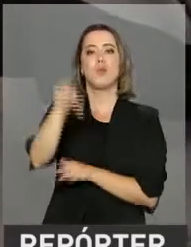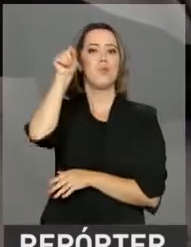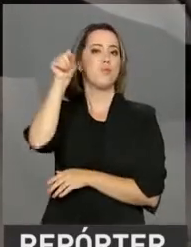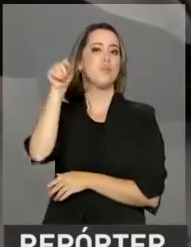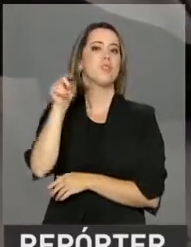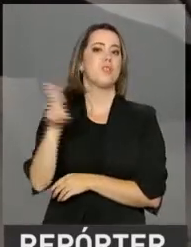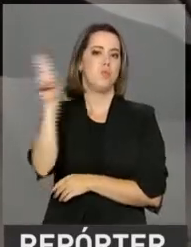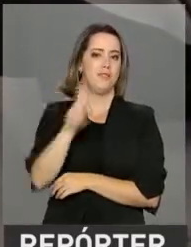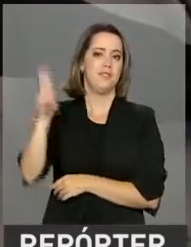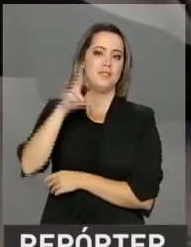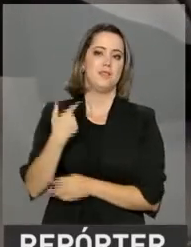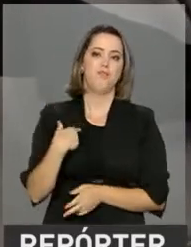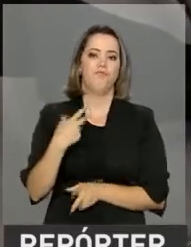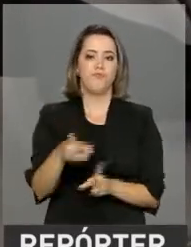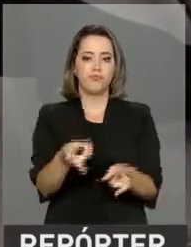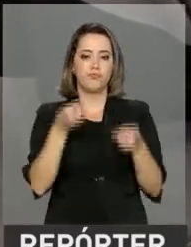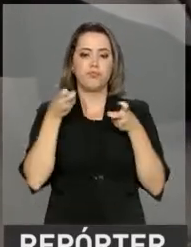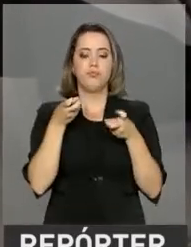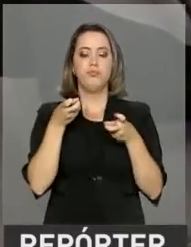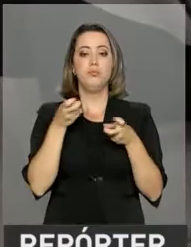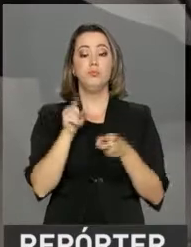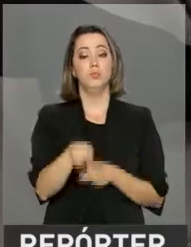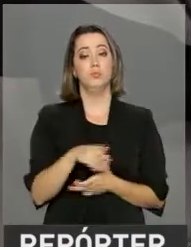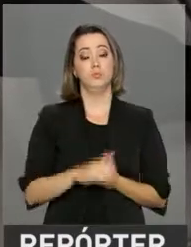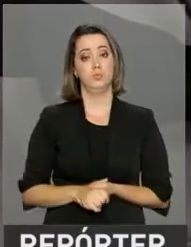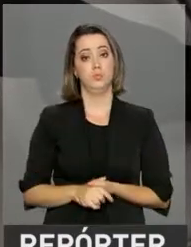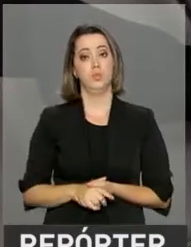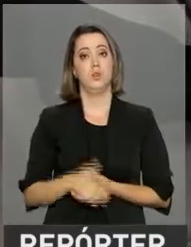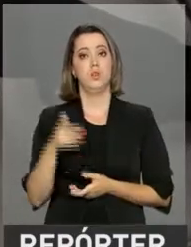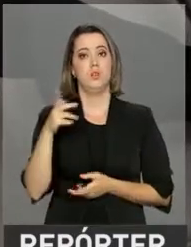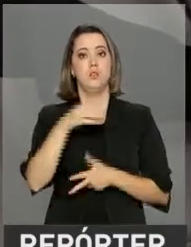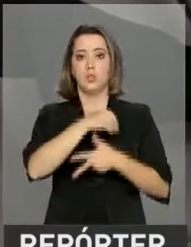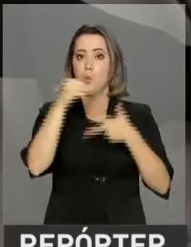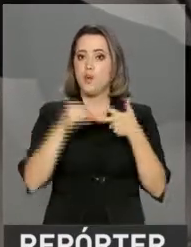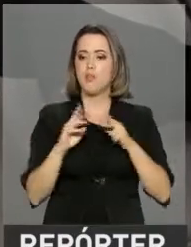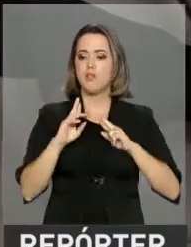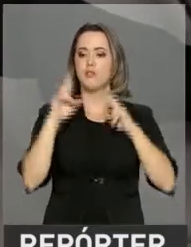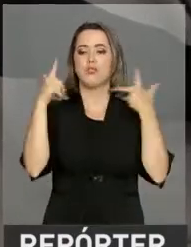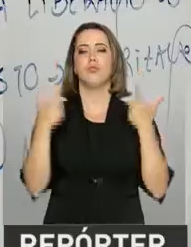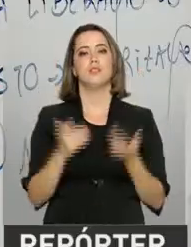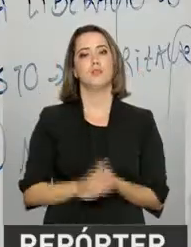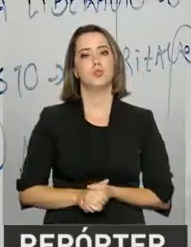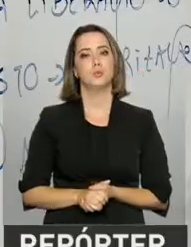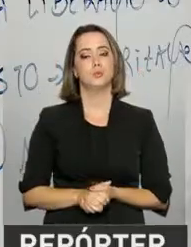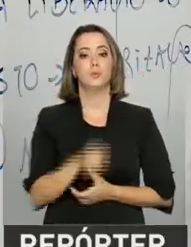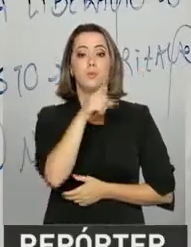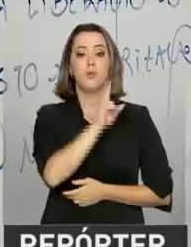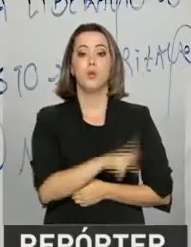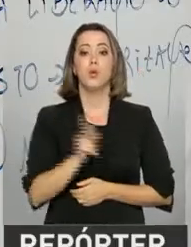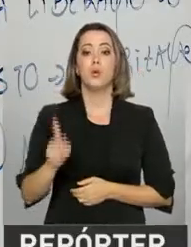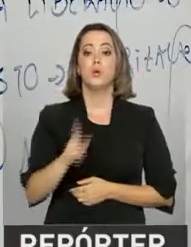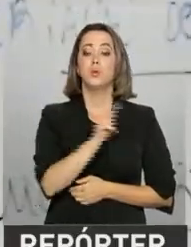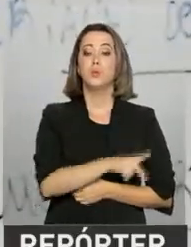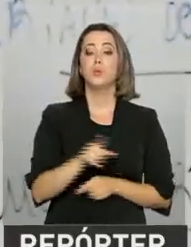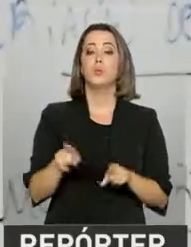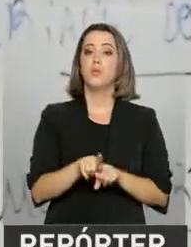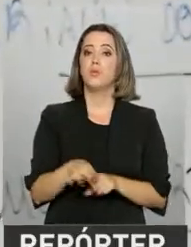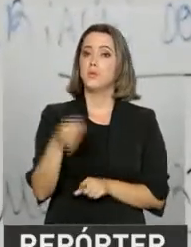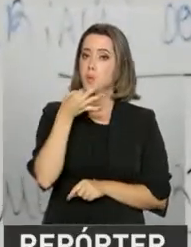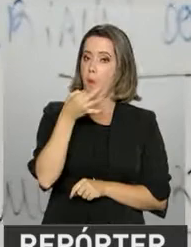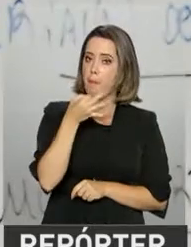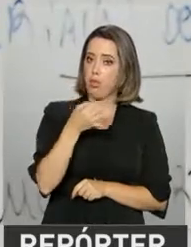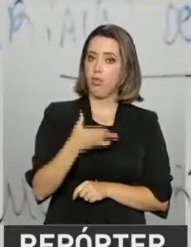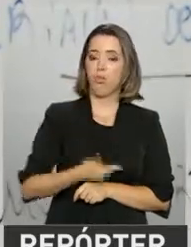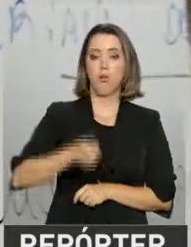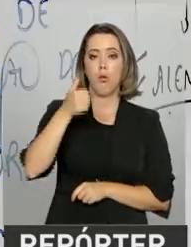expectativa é que vai ser um enem bem diferente dos outros o professor euclides das dicas para quem está